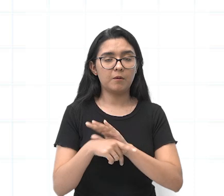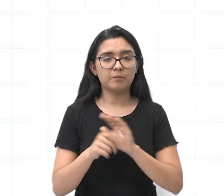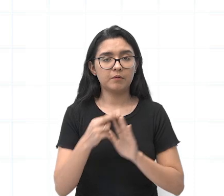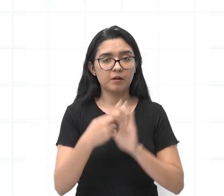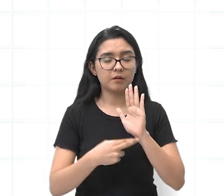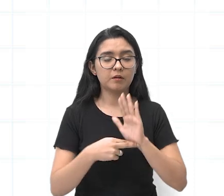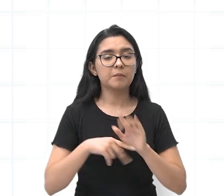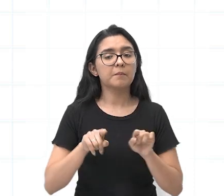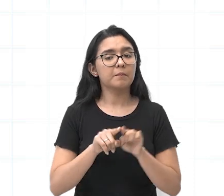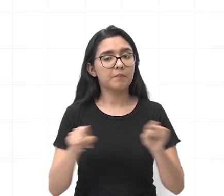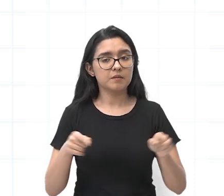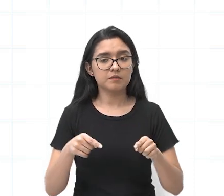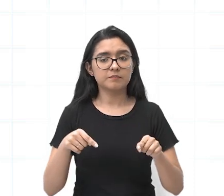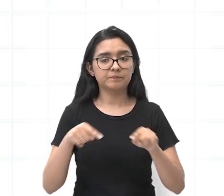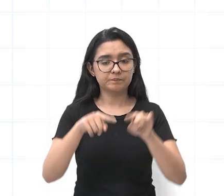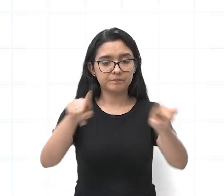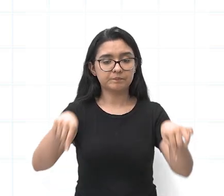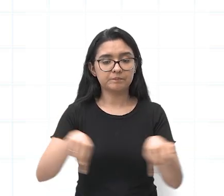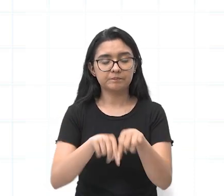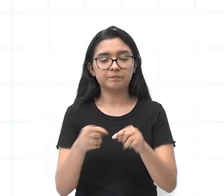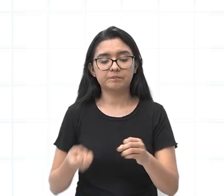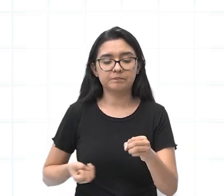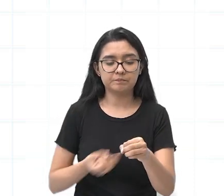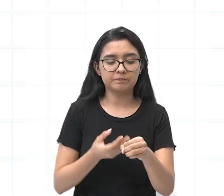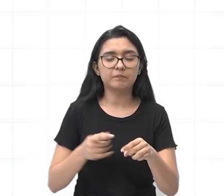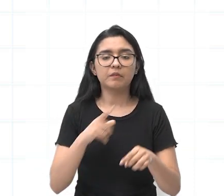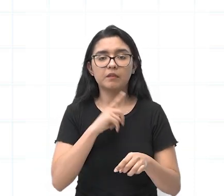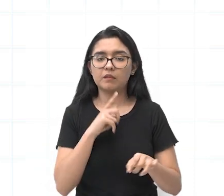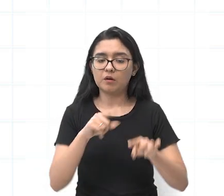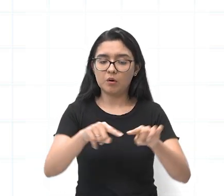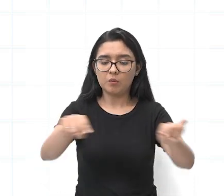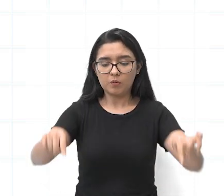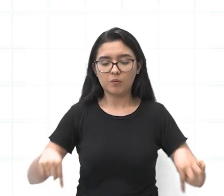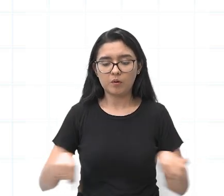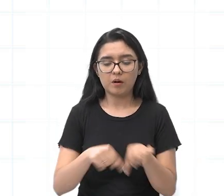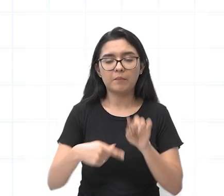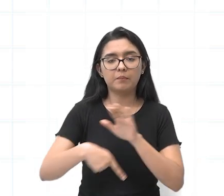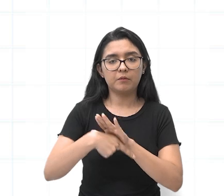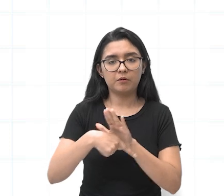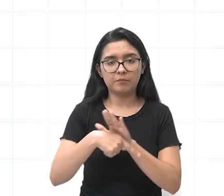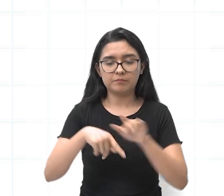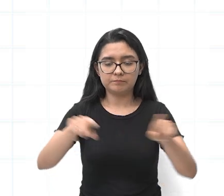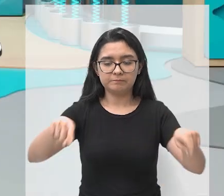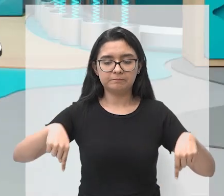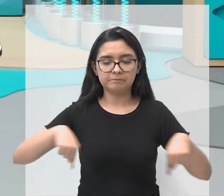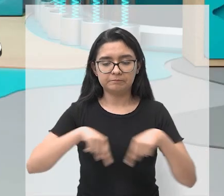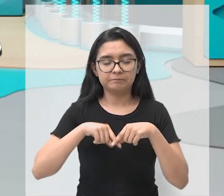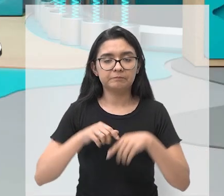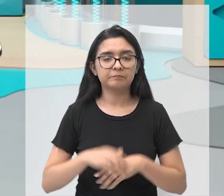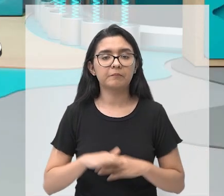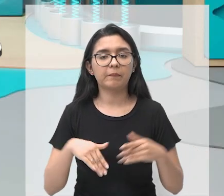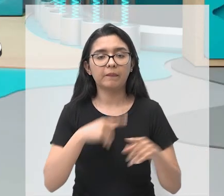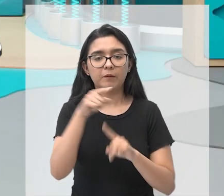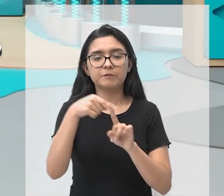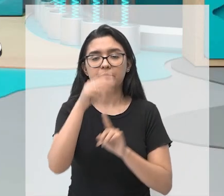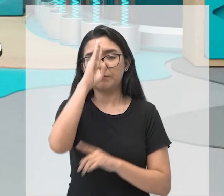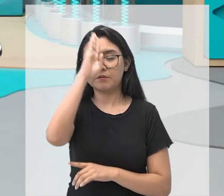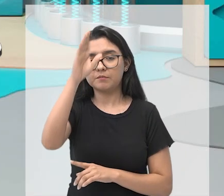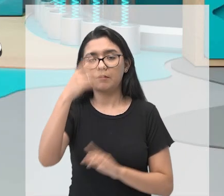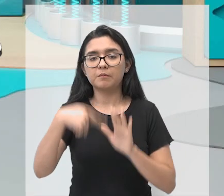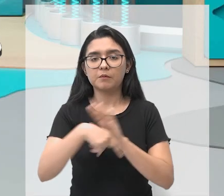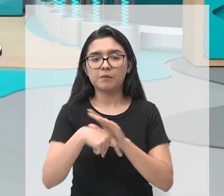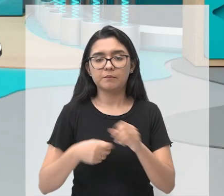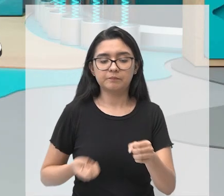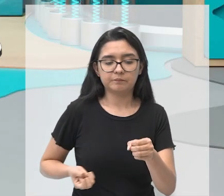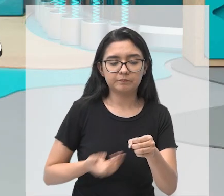eles delimitam o espaço dentro dessa estrutura do jogo. A bocha, o objetivo